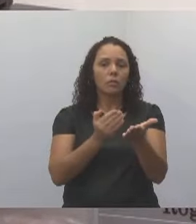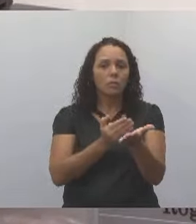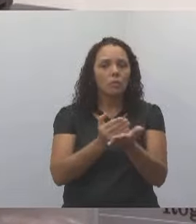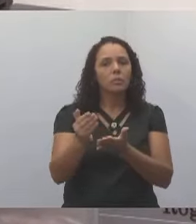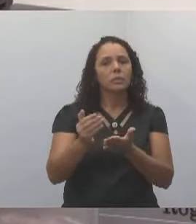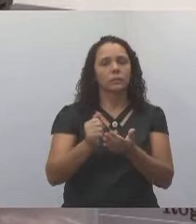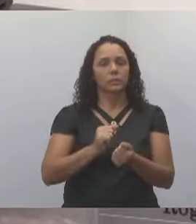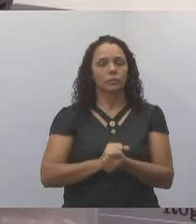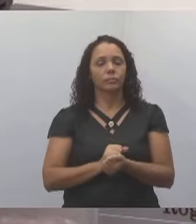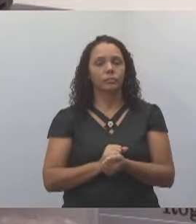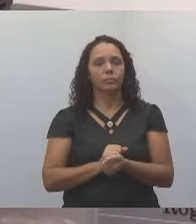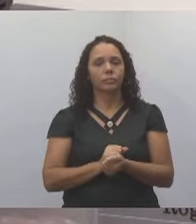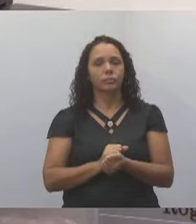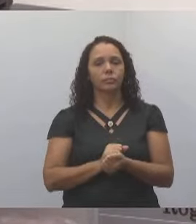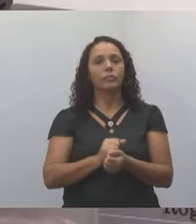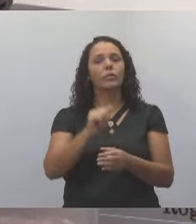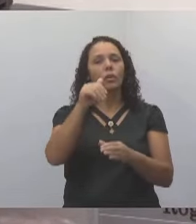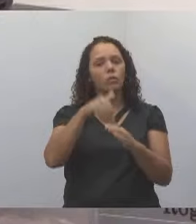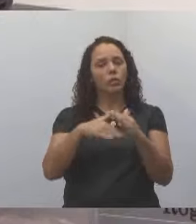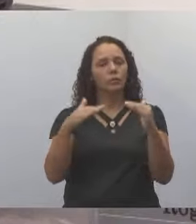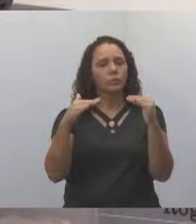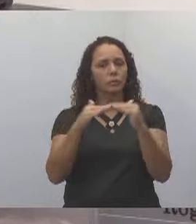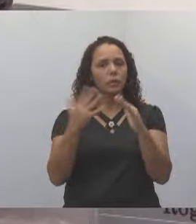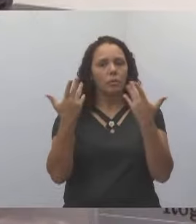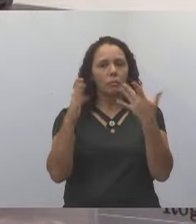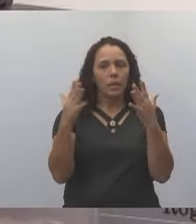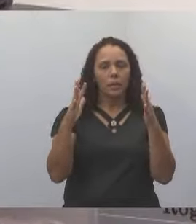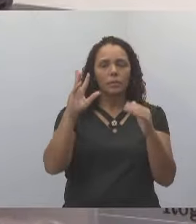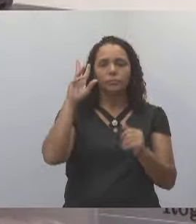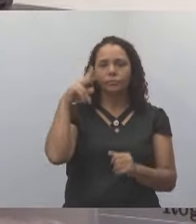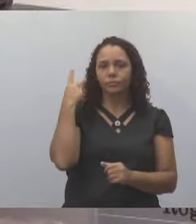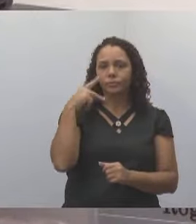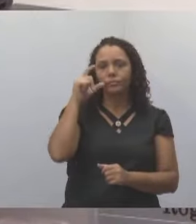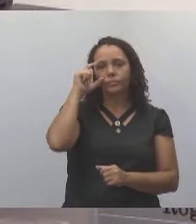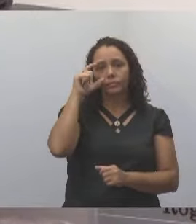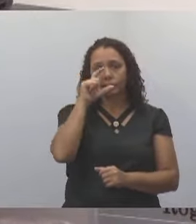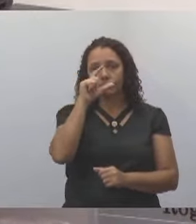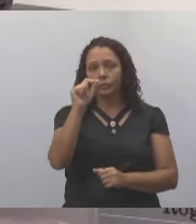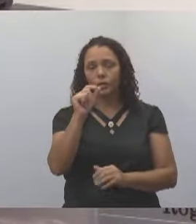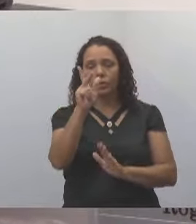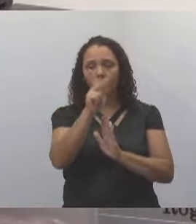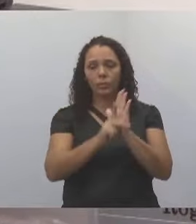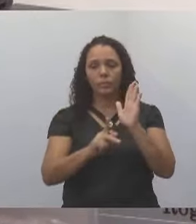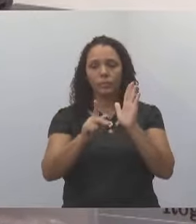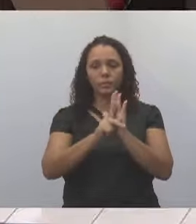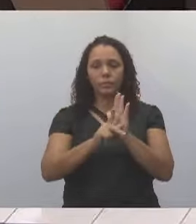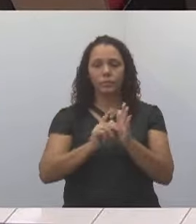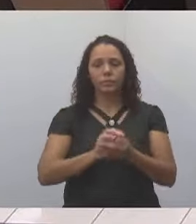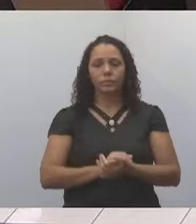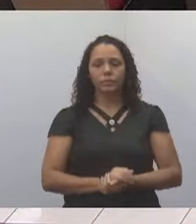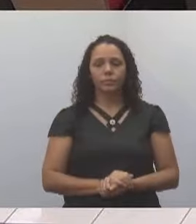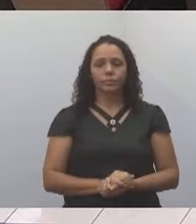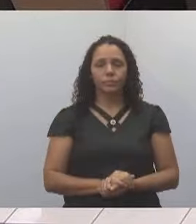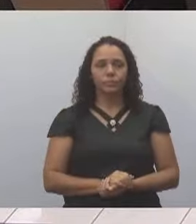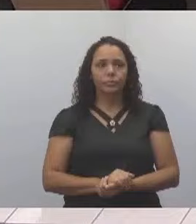sou favorável ao projeto. Parabéns, vereador Abner, pelo projeto.